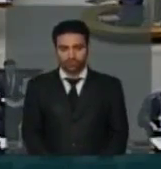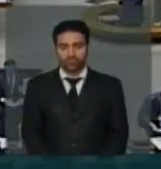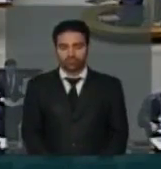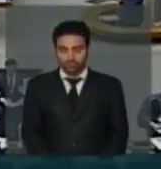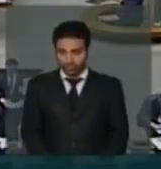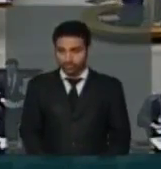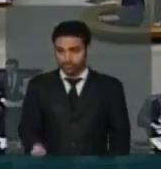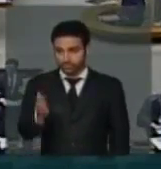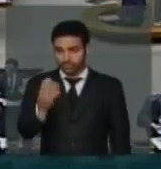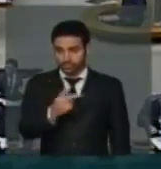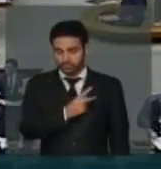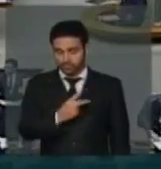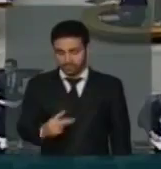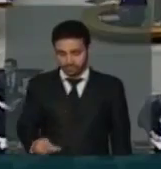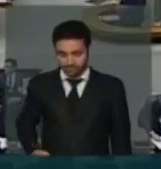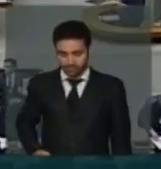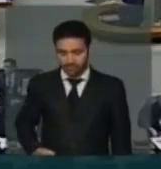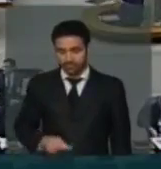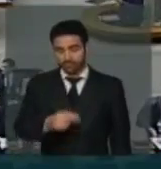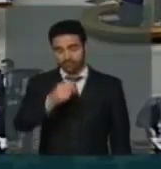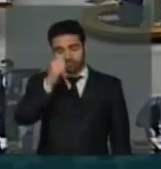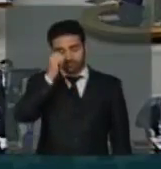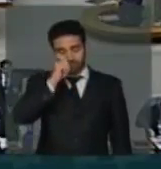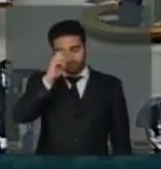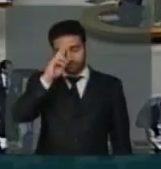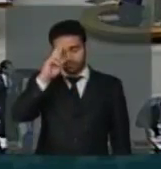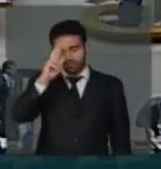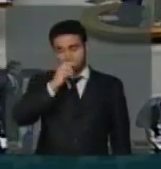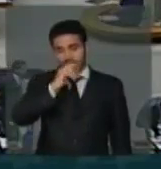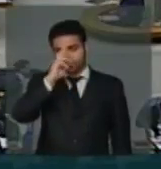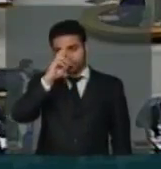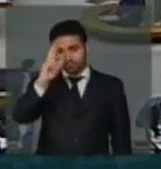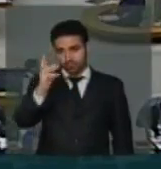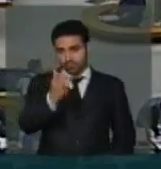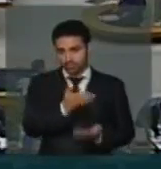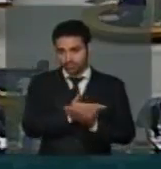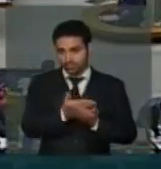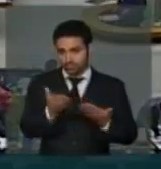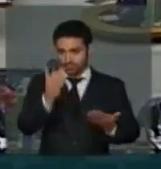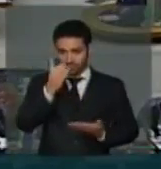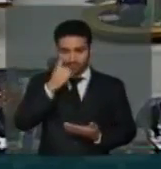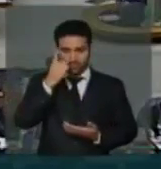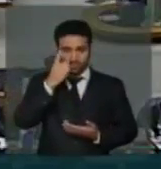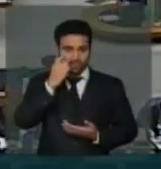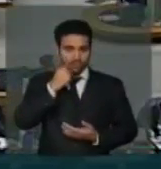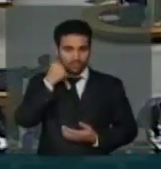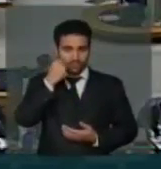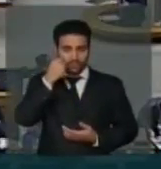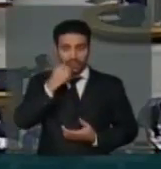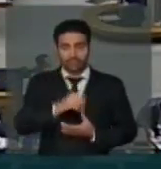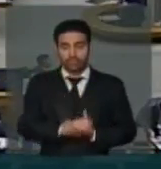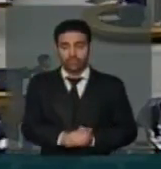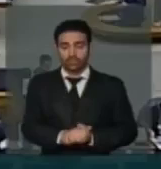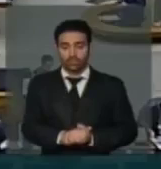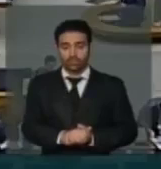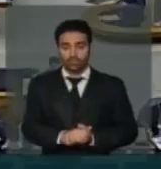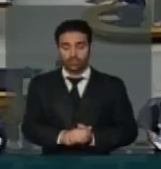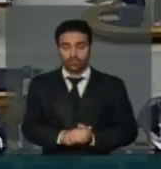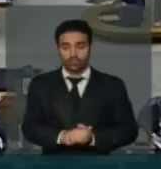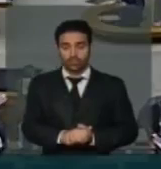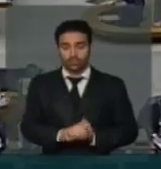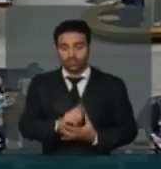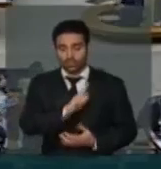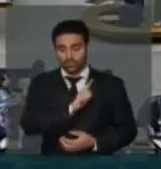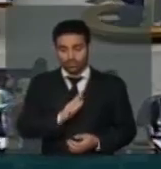Senhor presidente, senhoras e senhores congressistas, esse governo